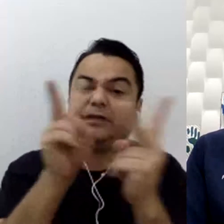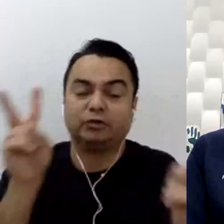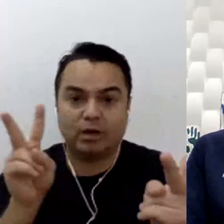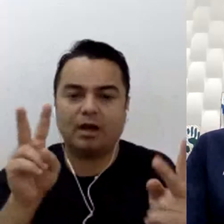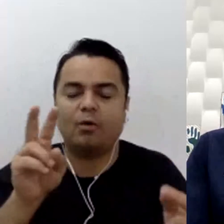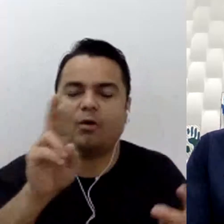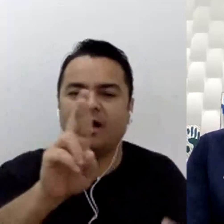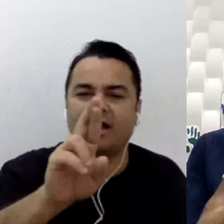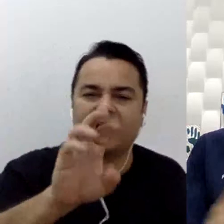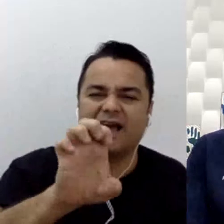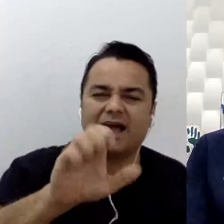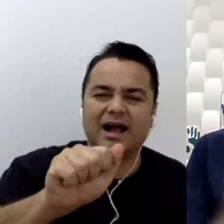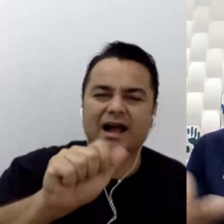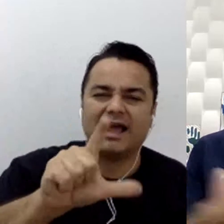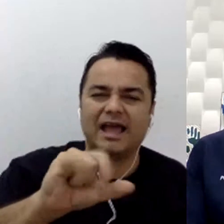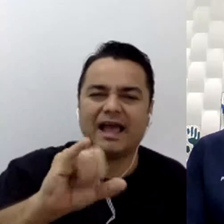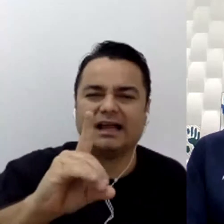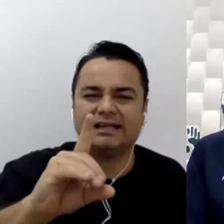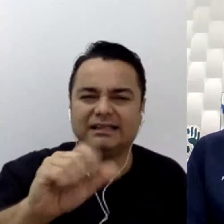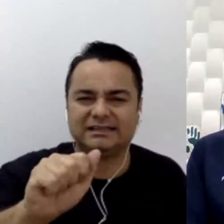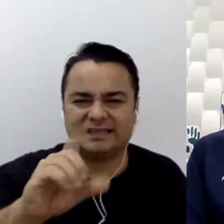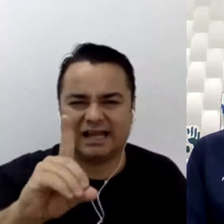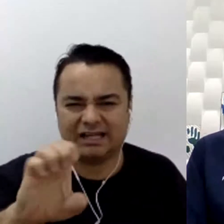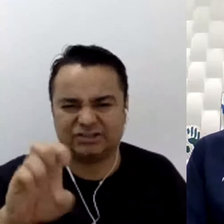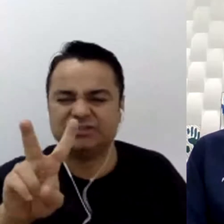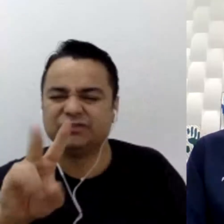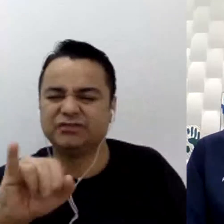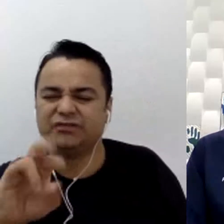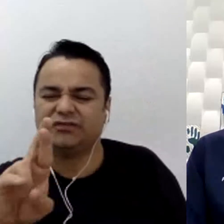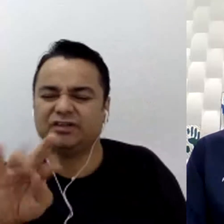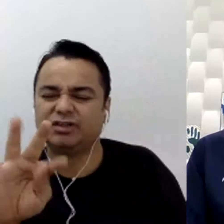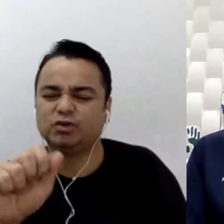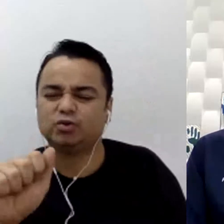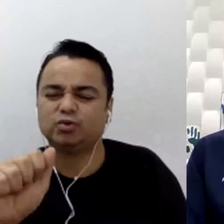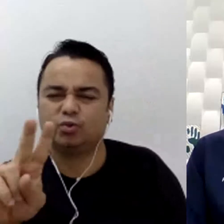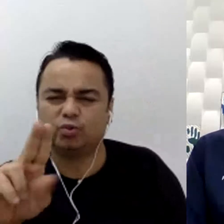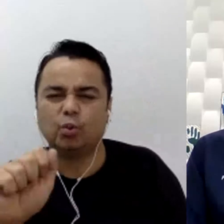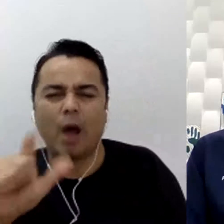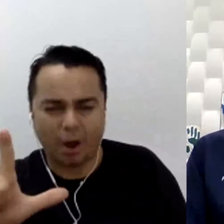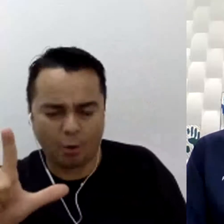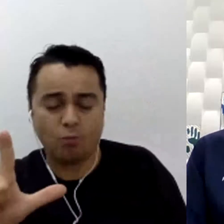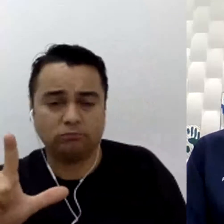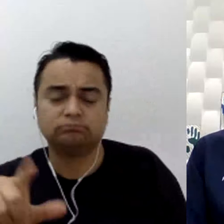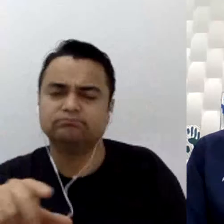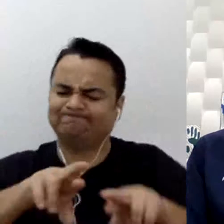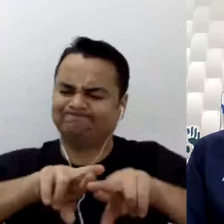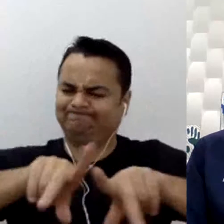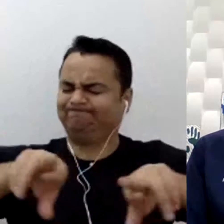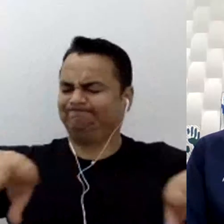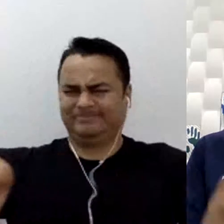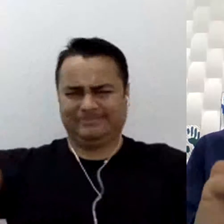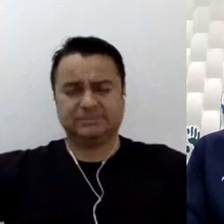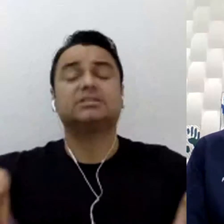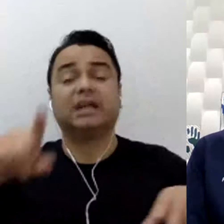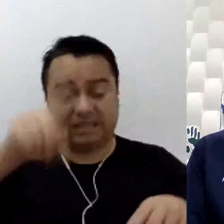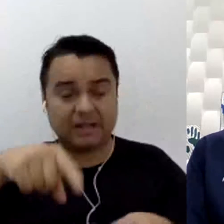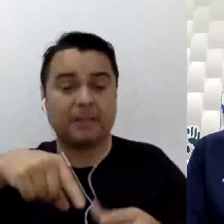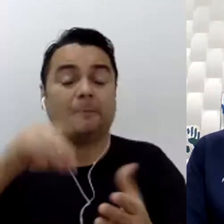de conceitos. Isso é muito, muito, muito abrangente e muitas empresas estão sendo utilizadas. Então, eu diria para você que isso é uma